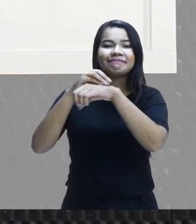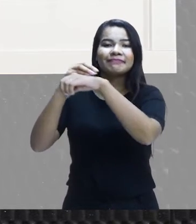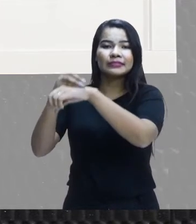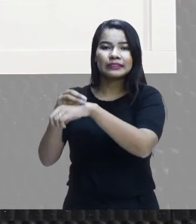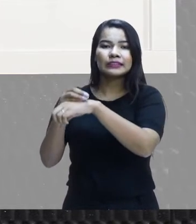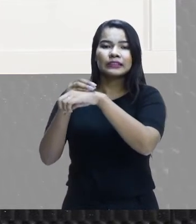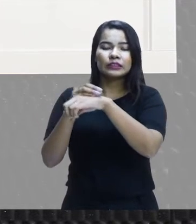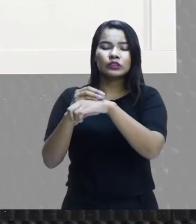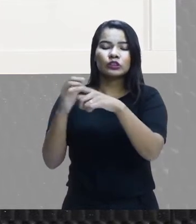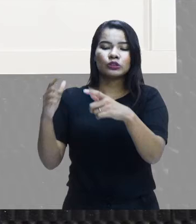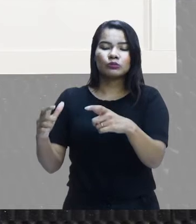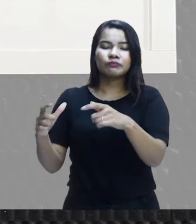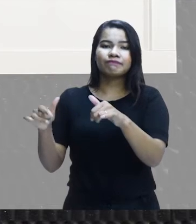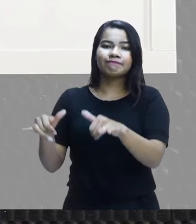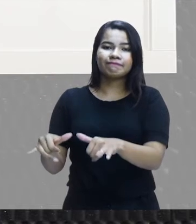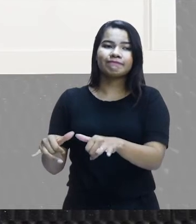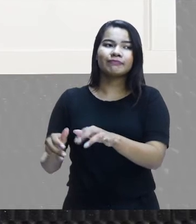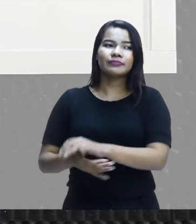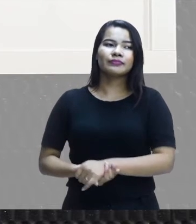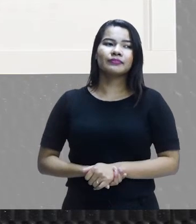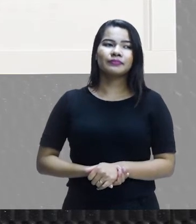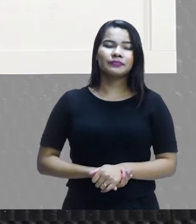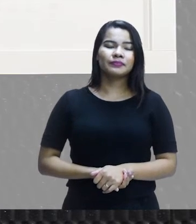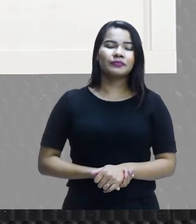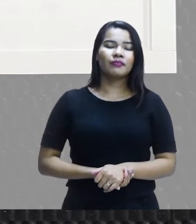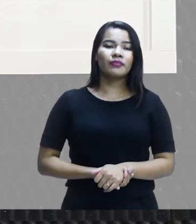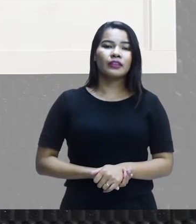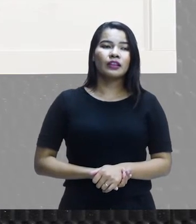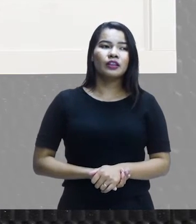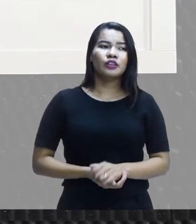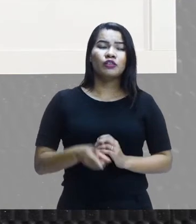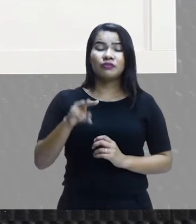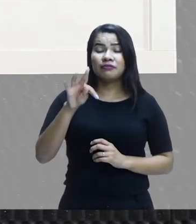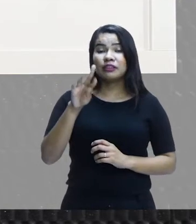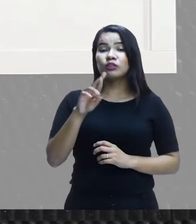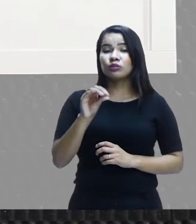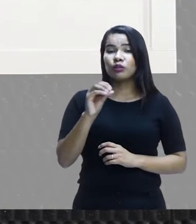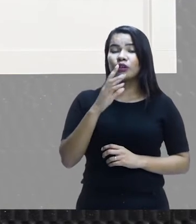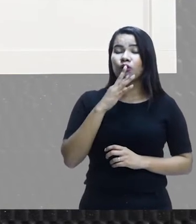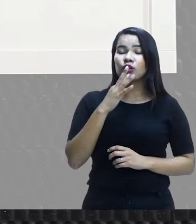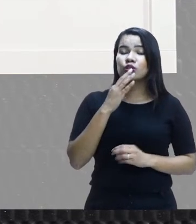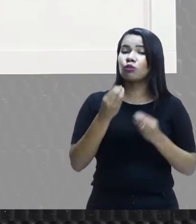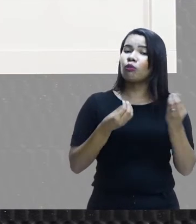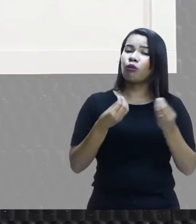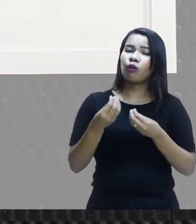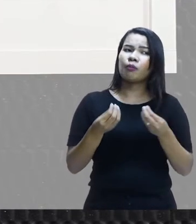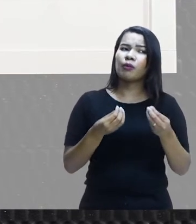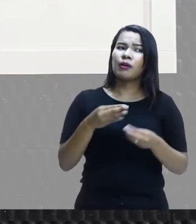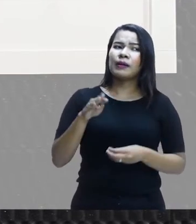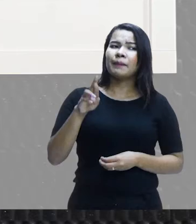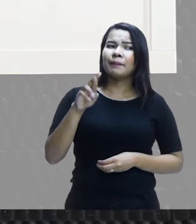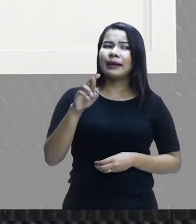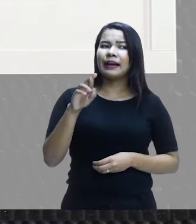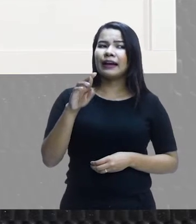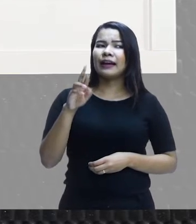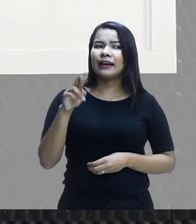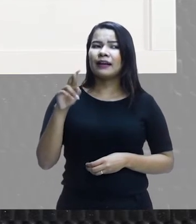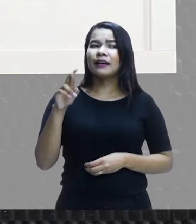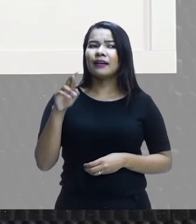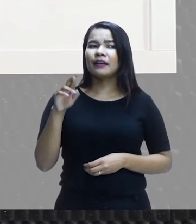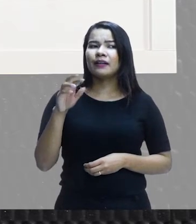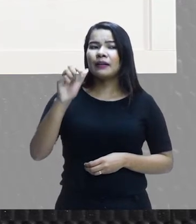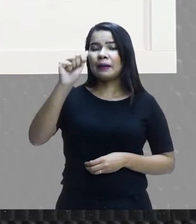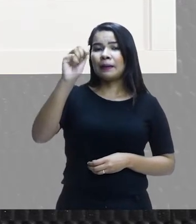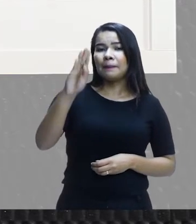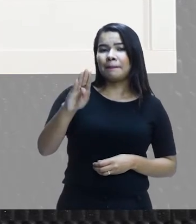como hospedeiro, tá, ok? Intermediário. E esse vetor aqui, ele é conhecido como barbeiro. O seu